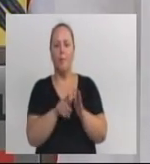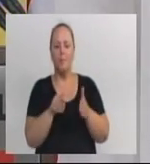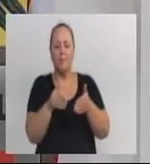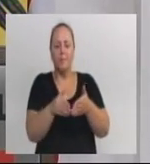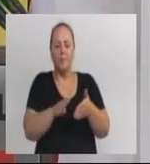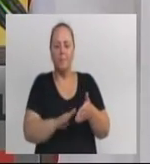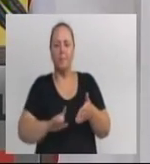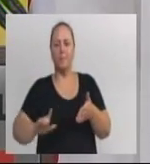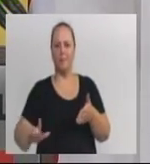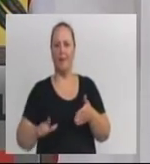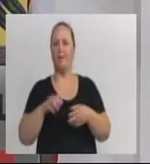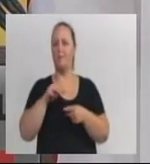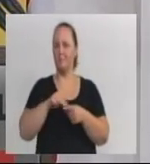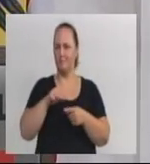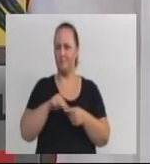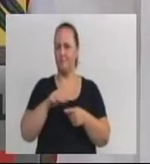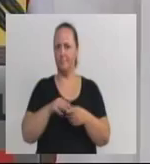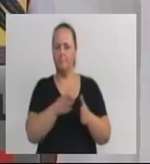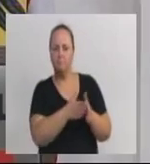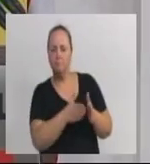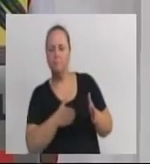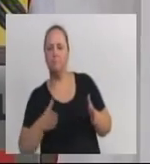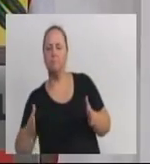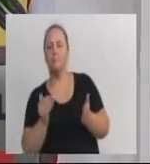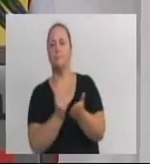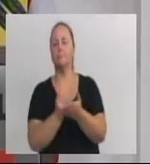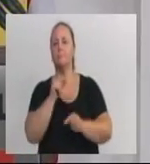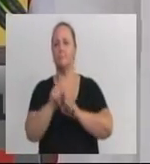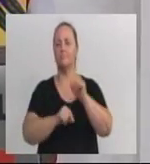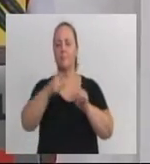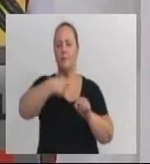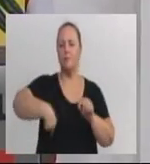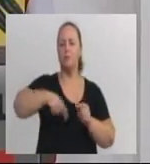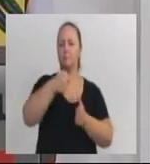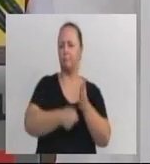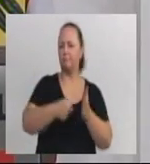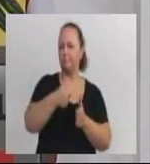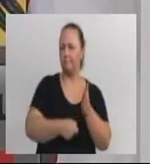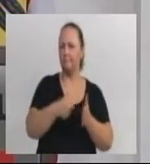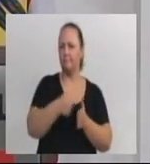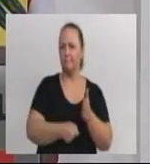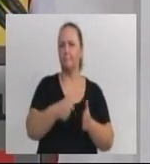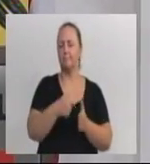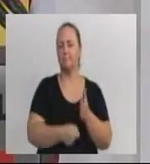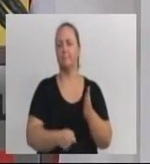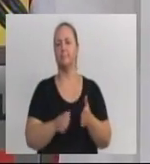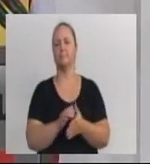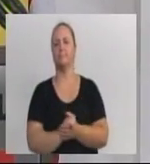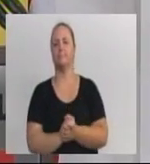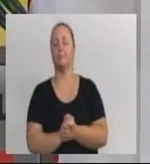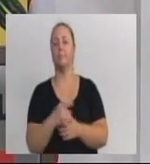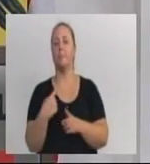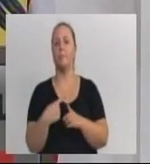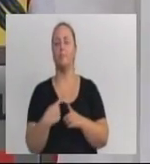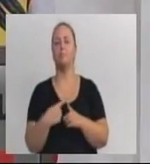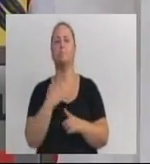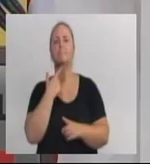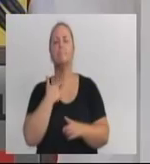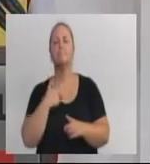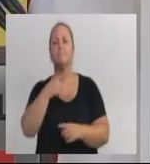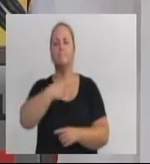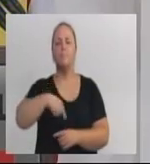e desde então nós estamos nessa luta, né, dessa representatividade